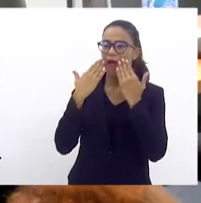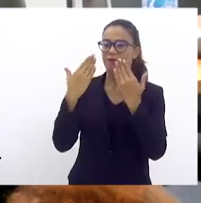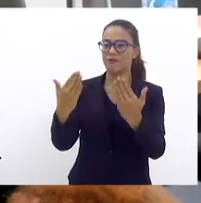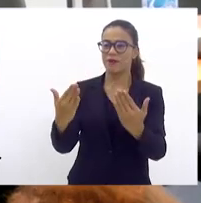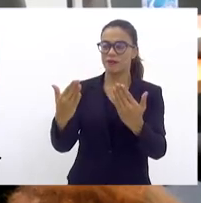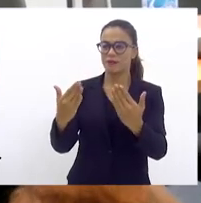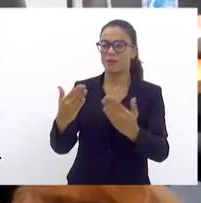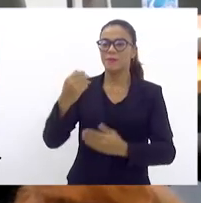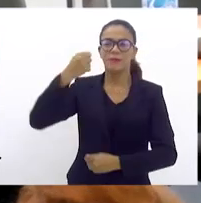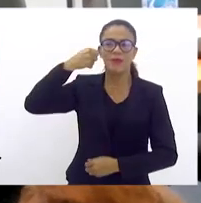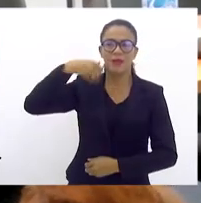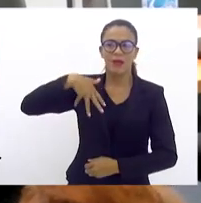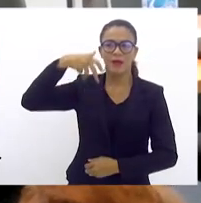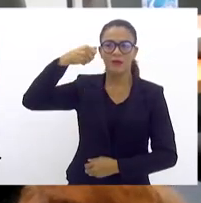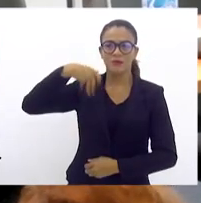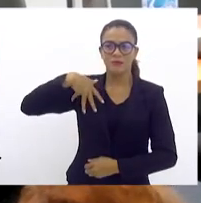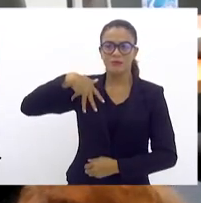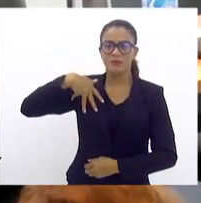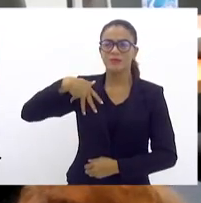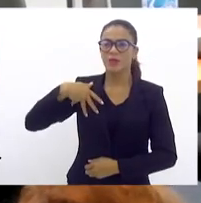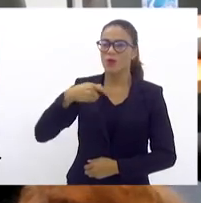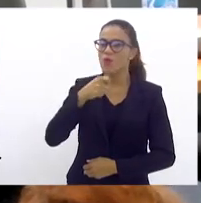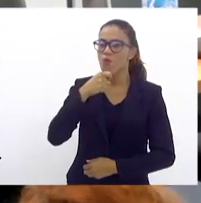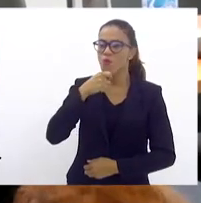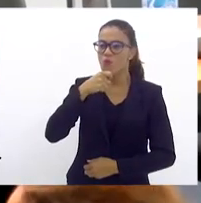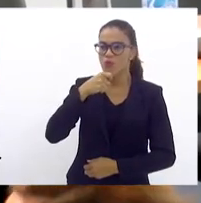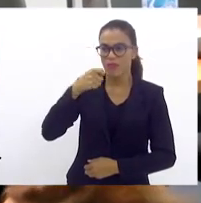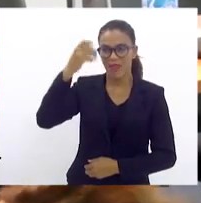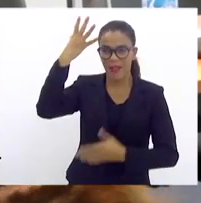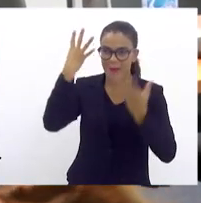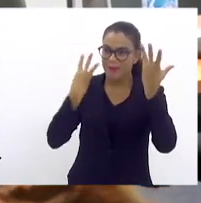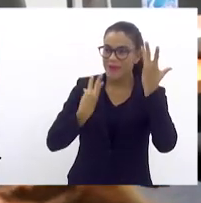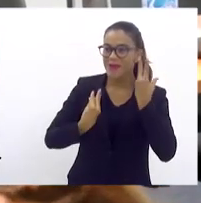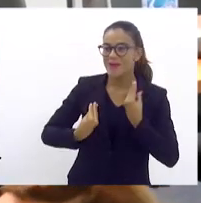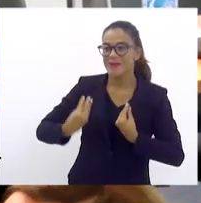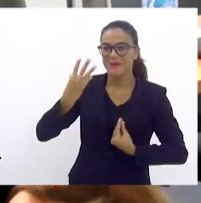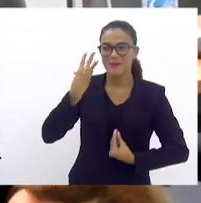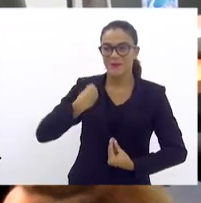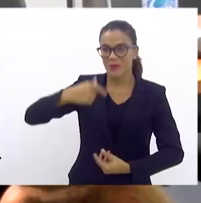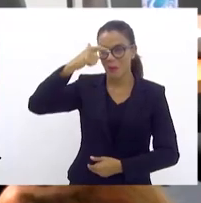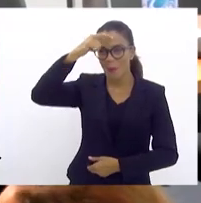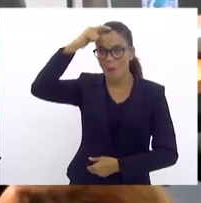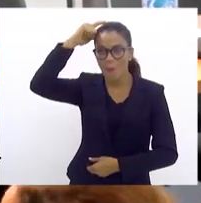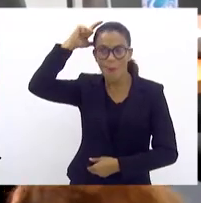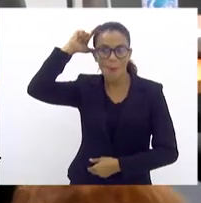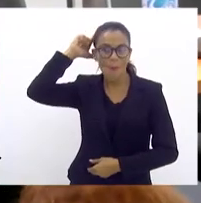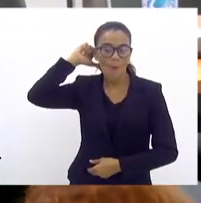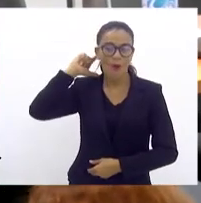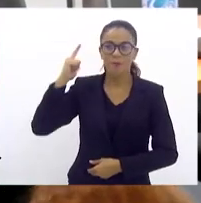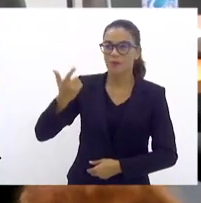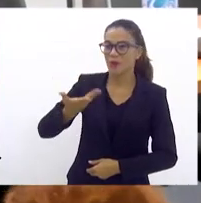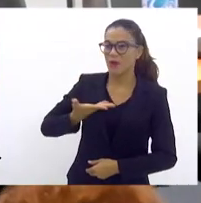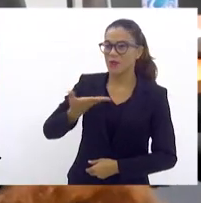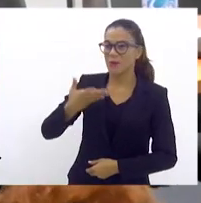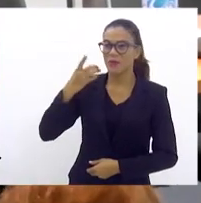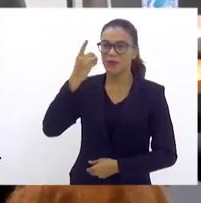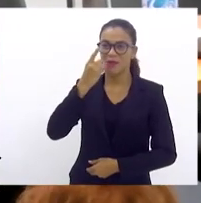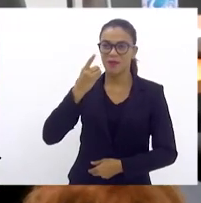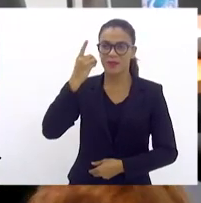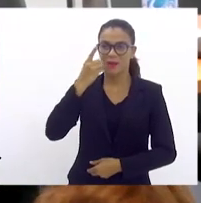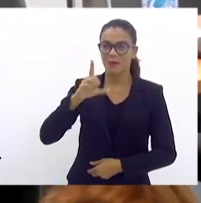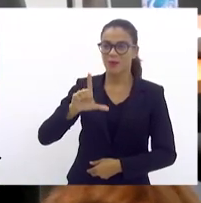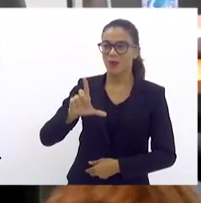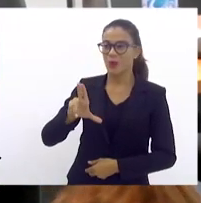em autodescrição eu não tenho cabelos como o nosso amigo deputado Luiz